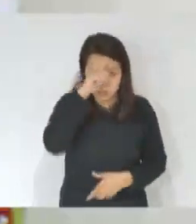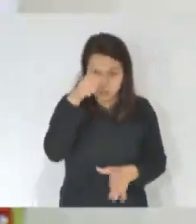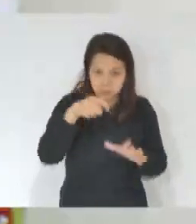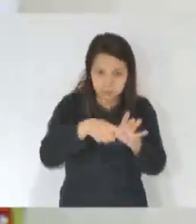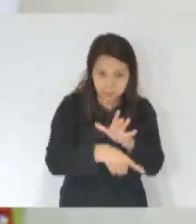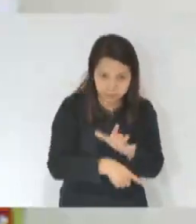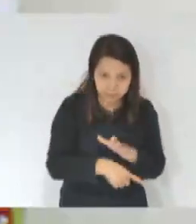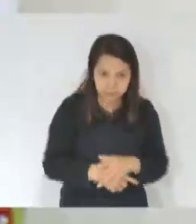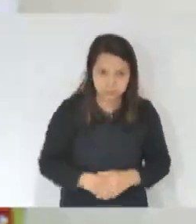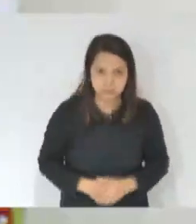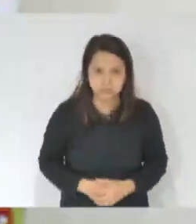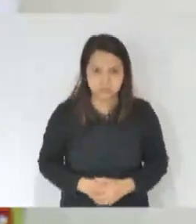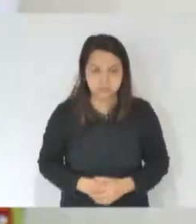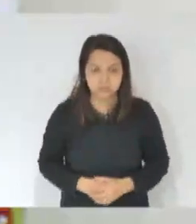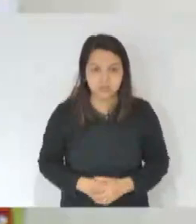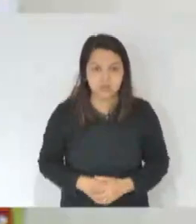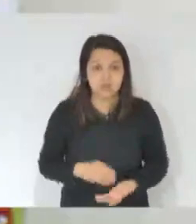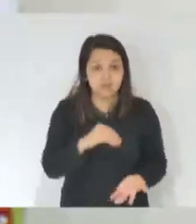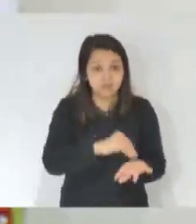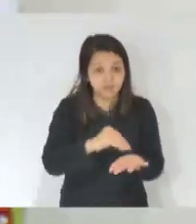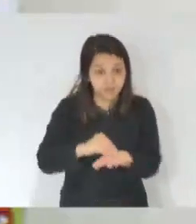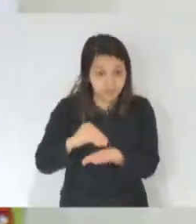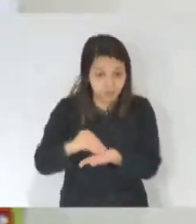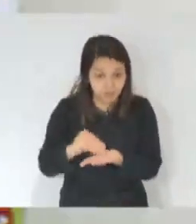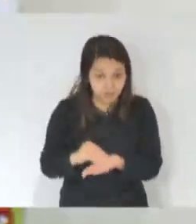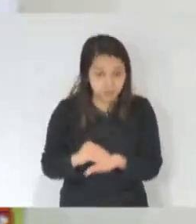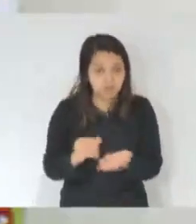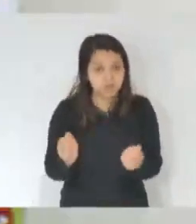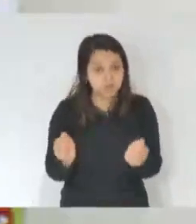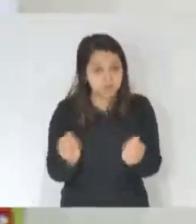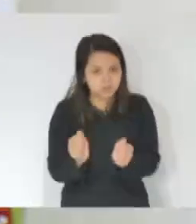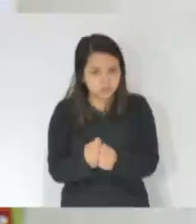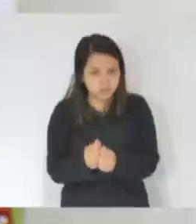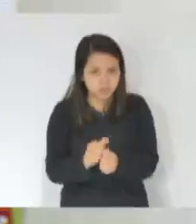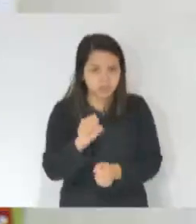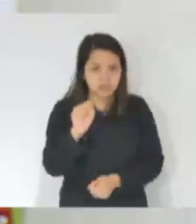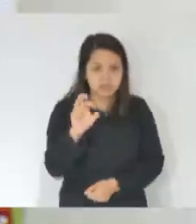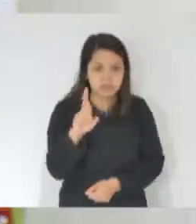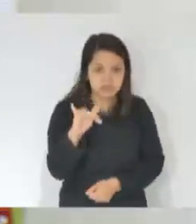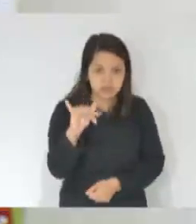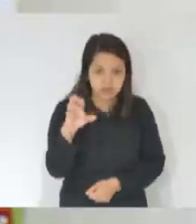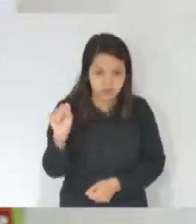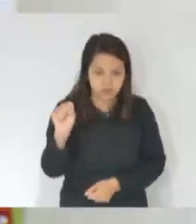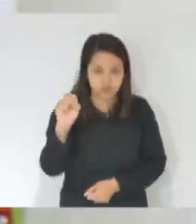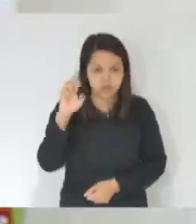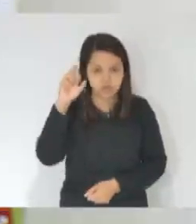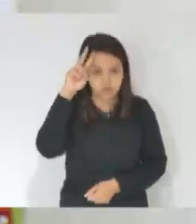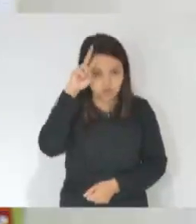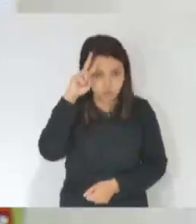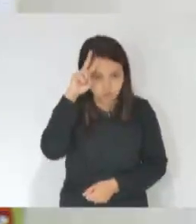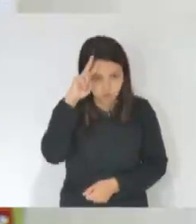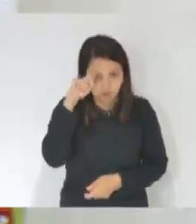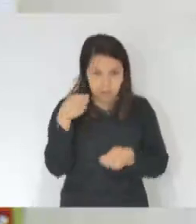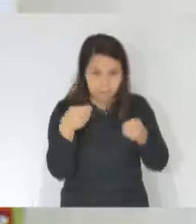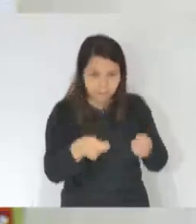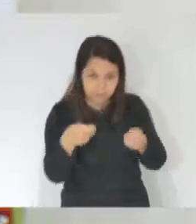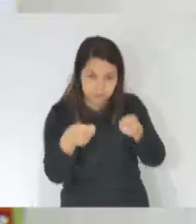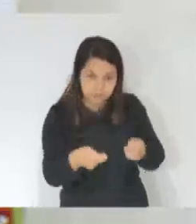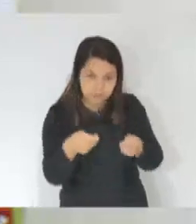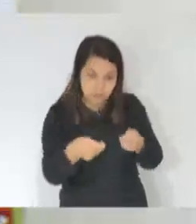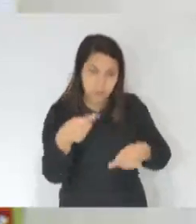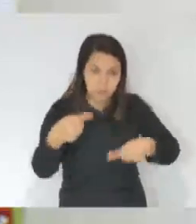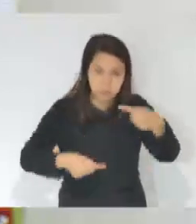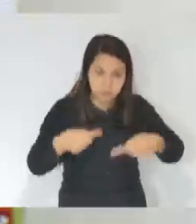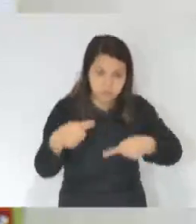Essa falta, juntamente com a série histórica, com a pressão política, são responsáveis por essa perda que nos